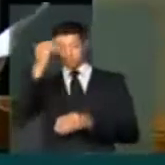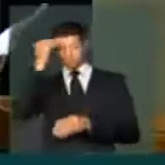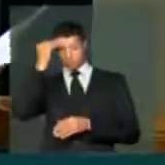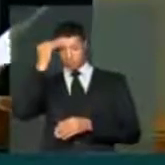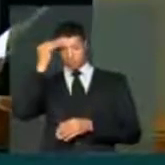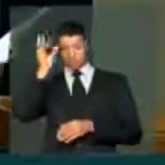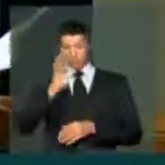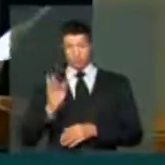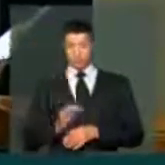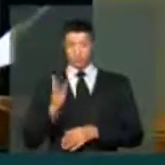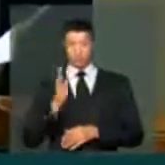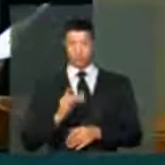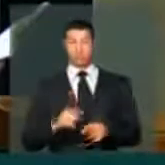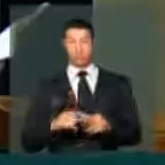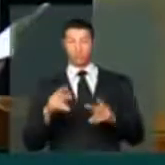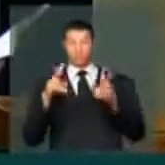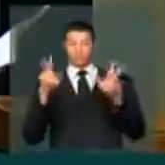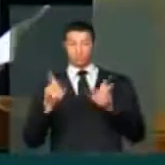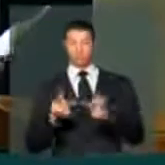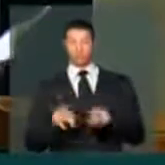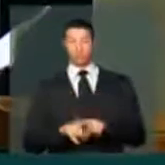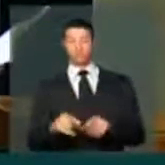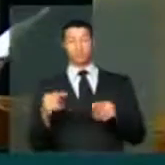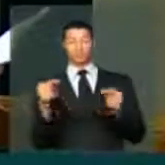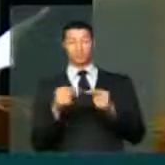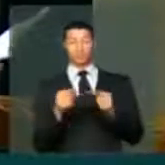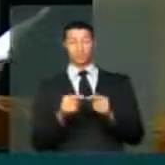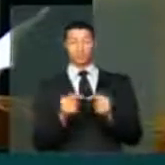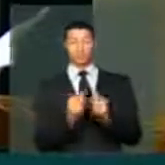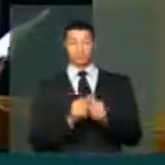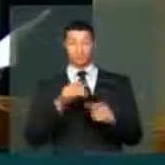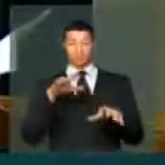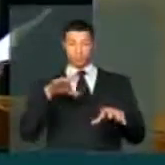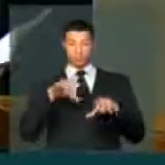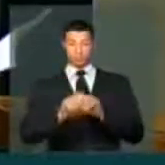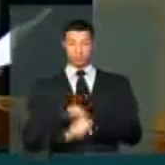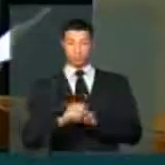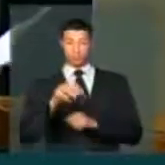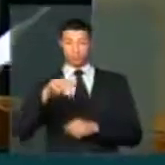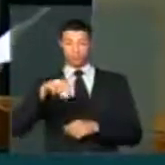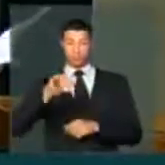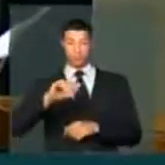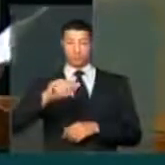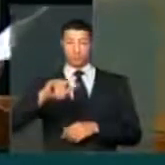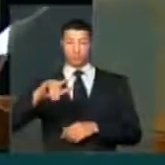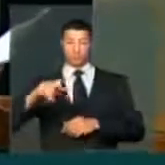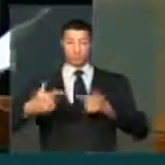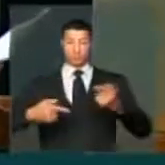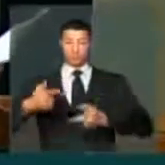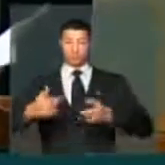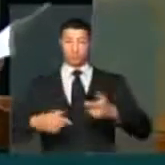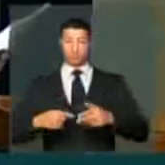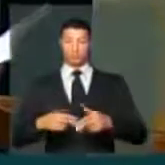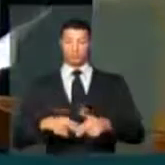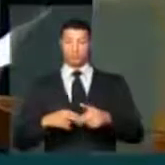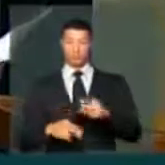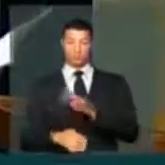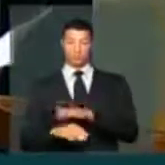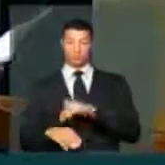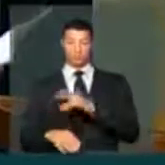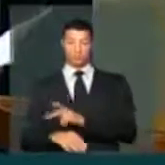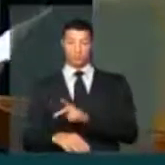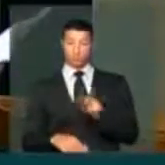Pelo que vi, entre aspas, tem mais a ver com a formação de milícias. Estão chamando um